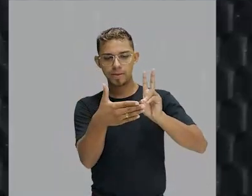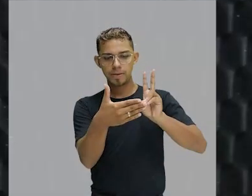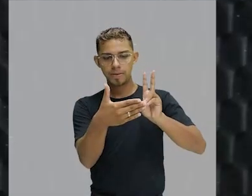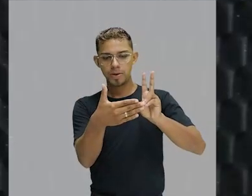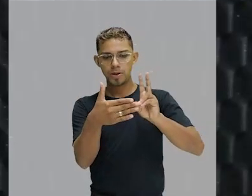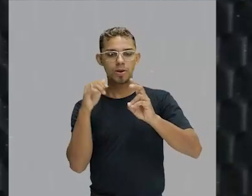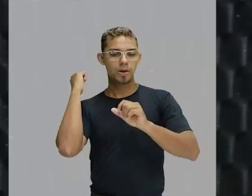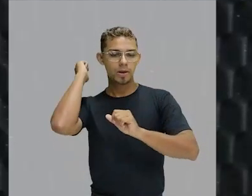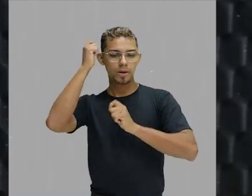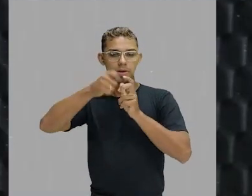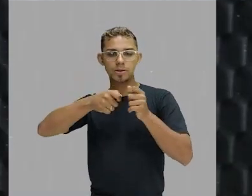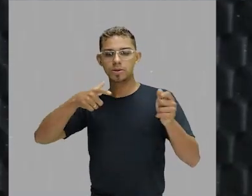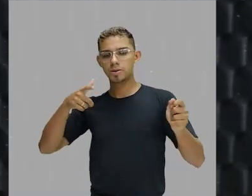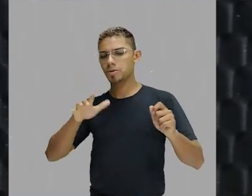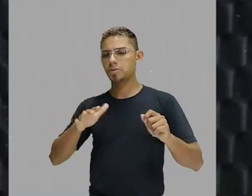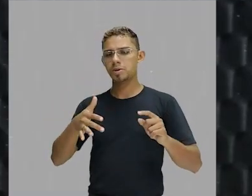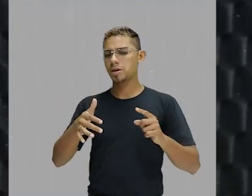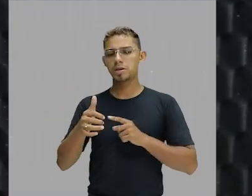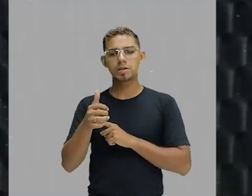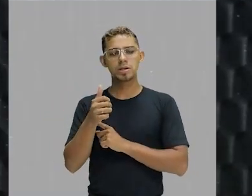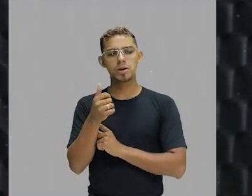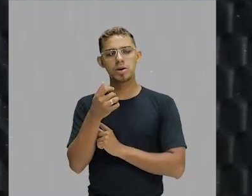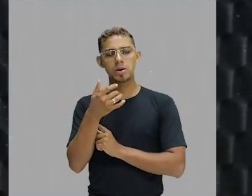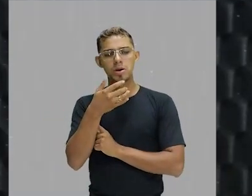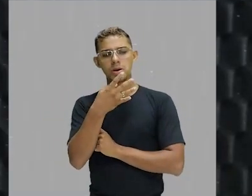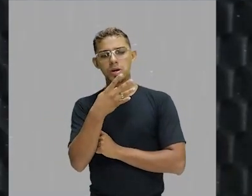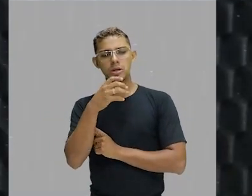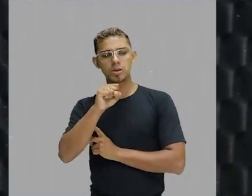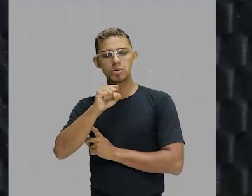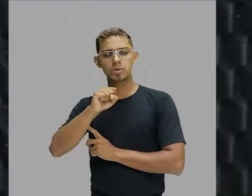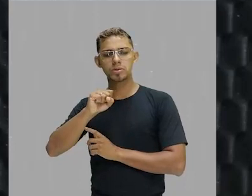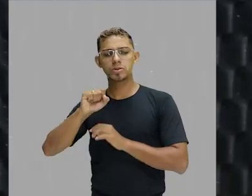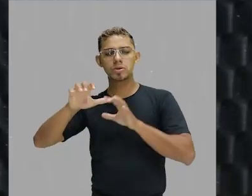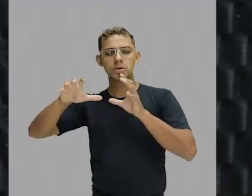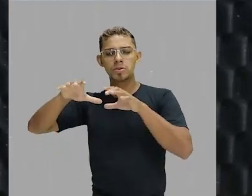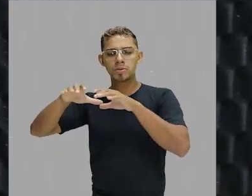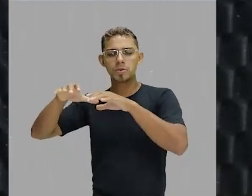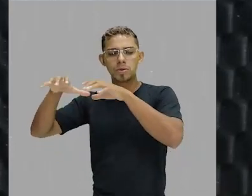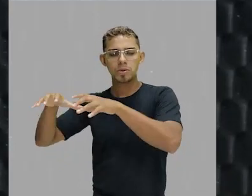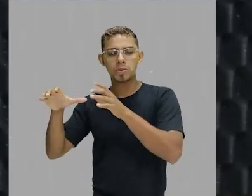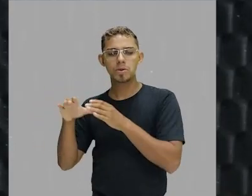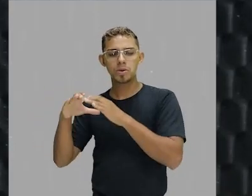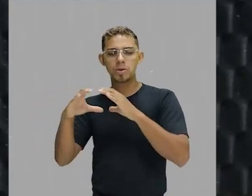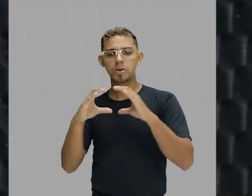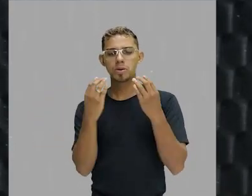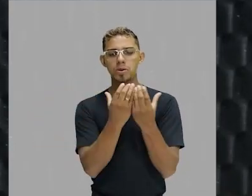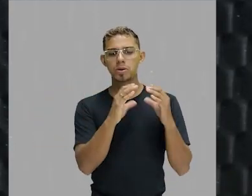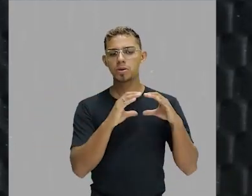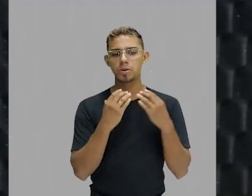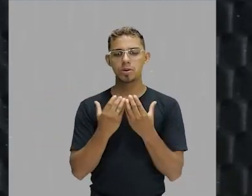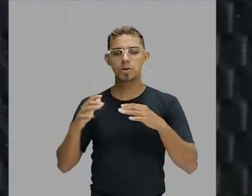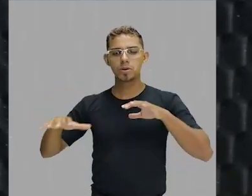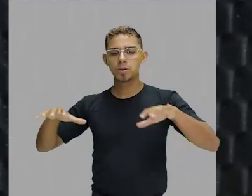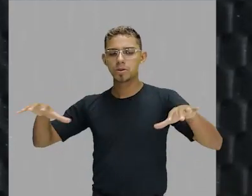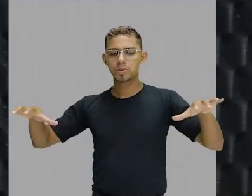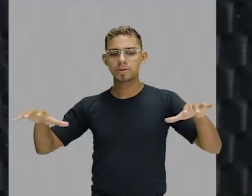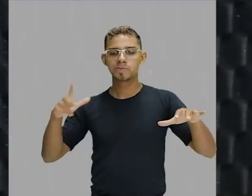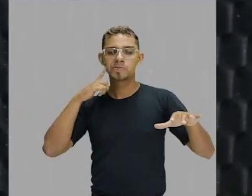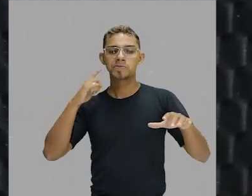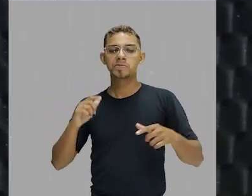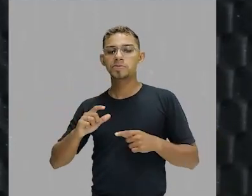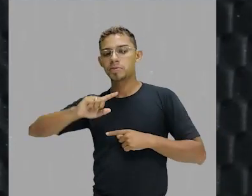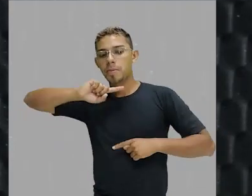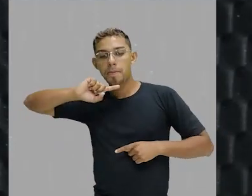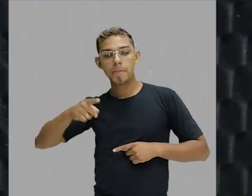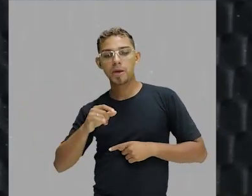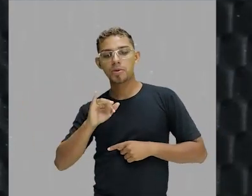Amapá. São mais ou menos 48 aldeias, 1.000 índios, 1.000 indígenas, o termo correto seria esse, que fazem do corpo